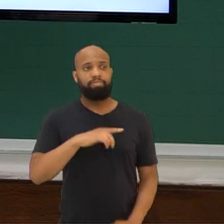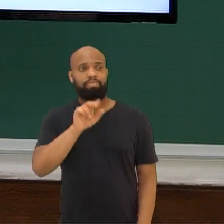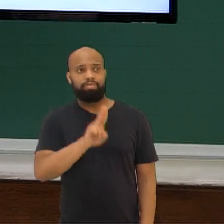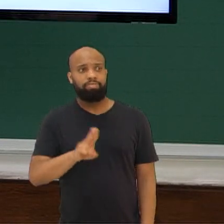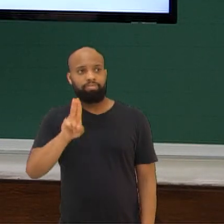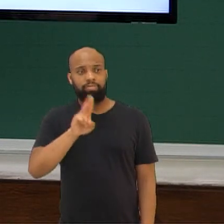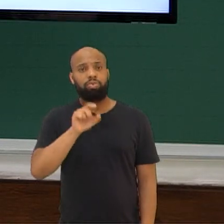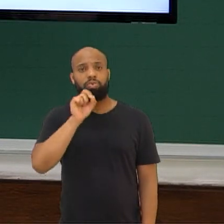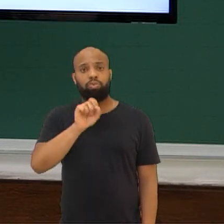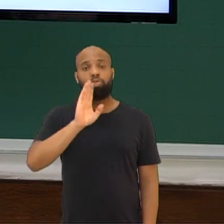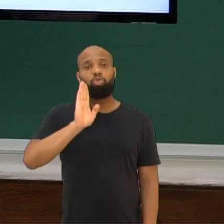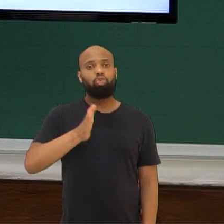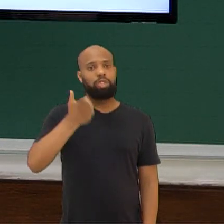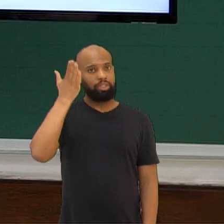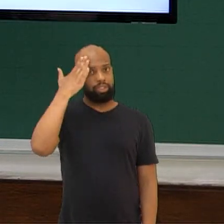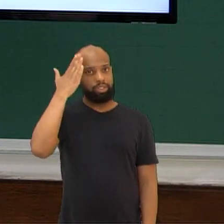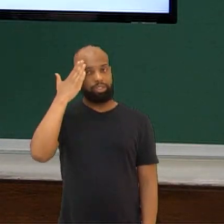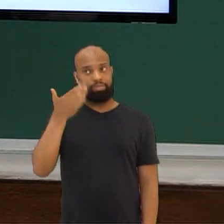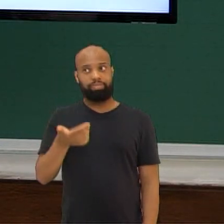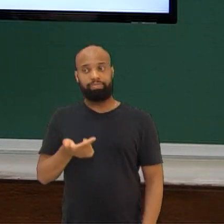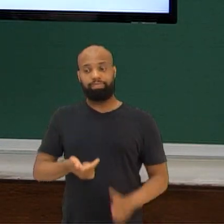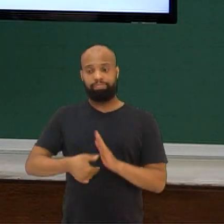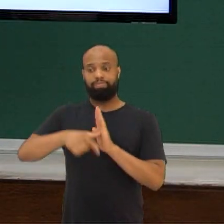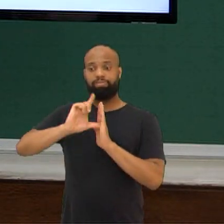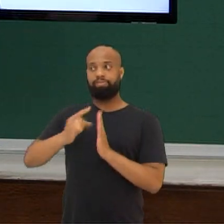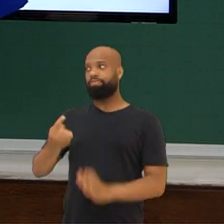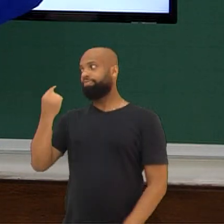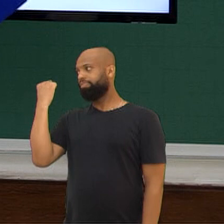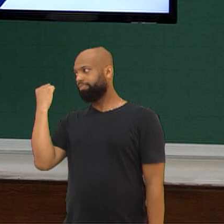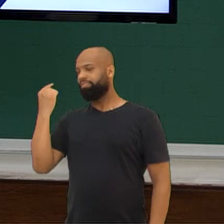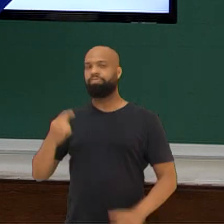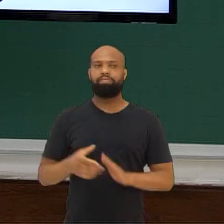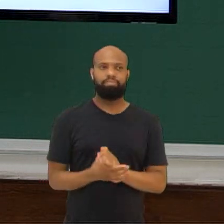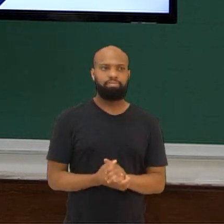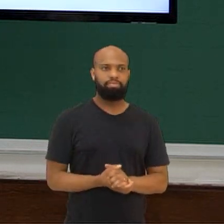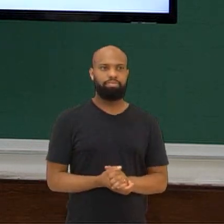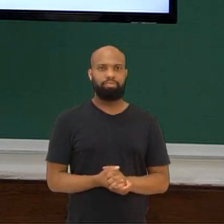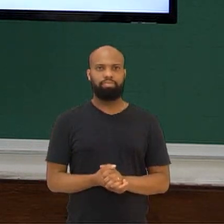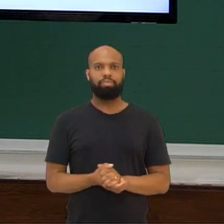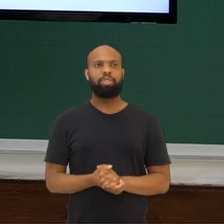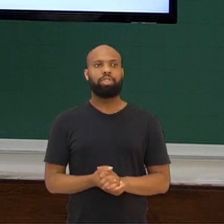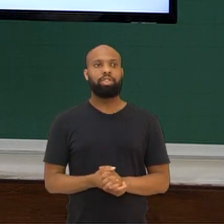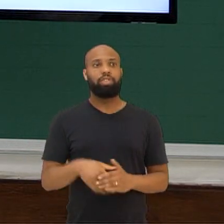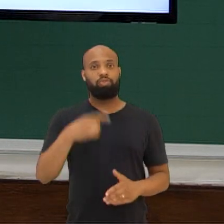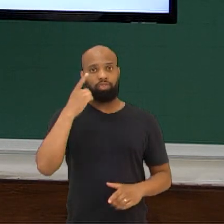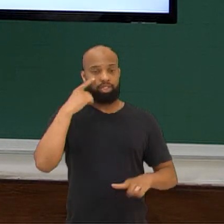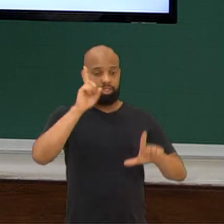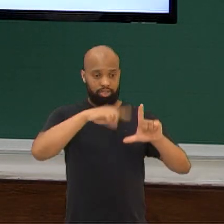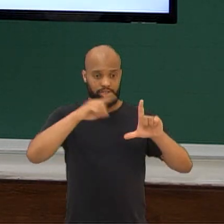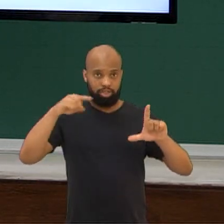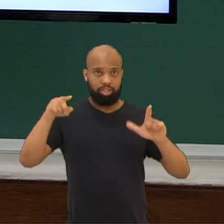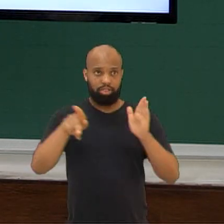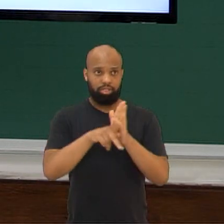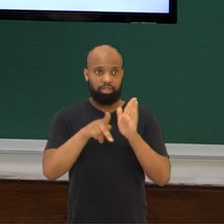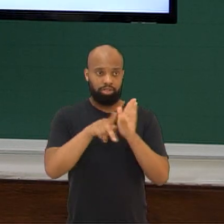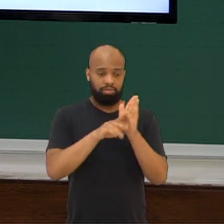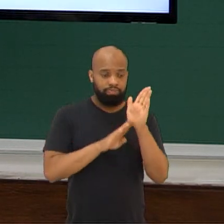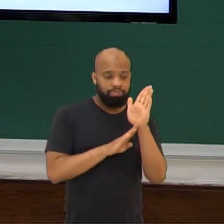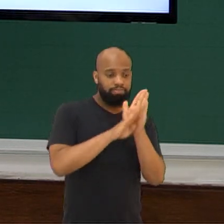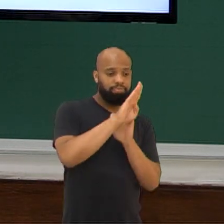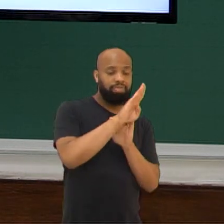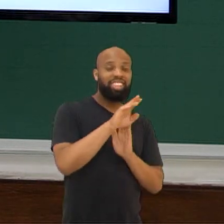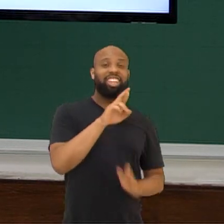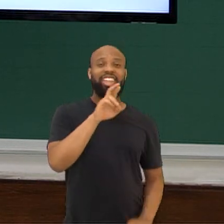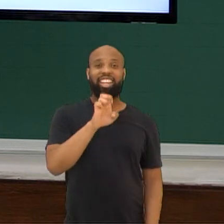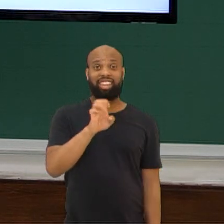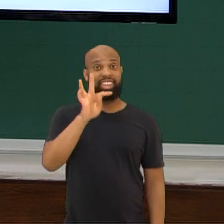usar o conhecimento anterior. Gente, percebam esse gráfico, é o gráfico de uma reta. Se é o gráfico de uma